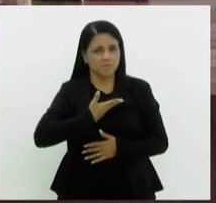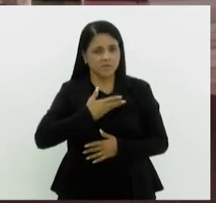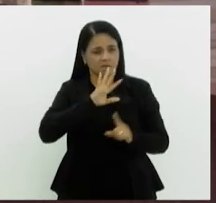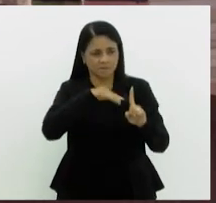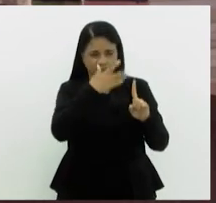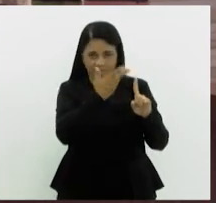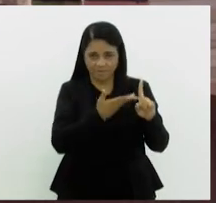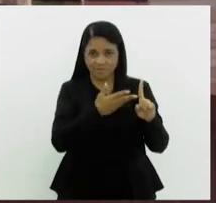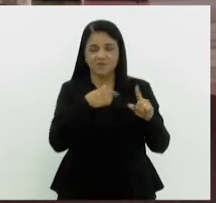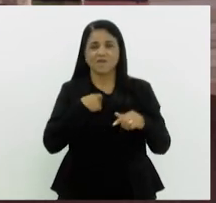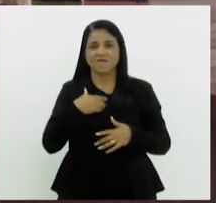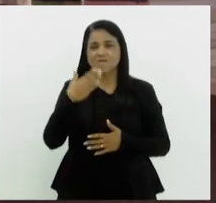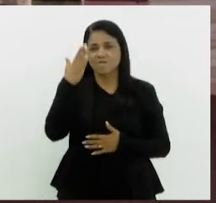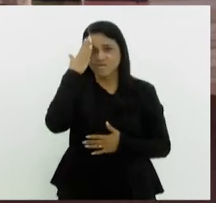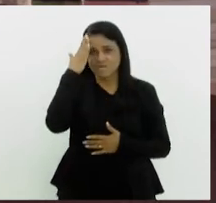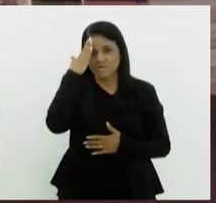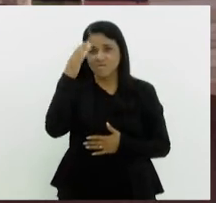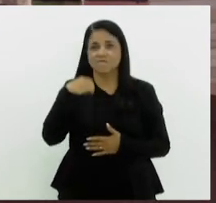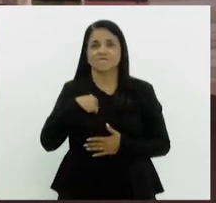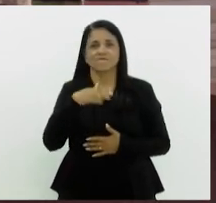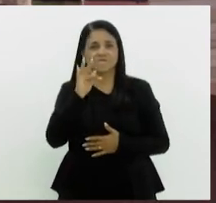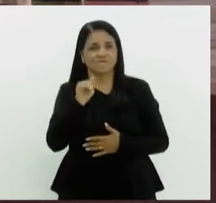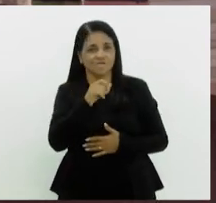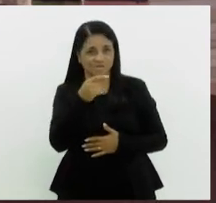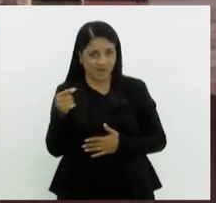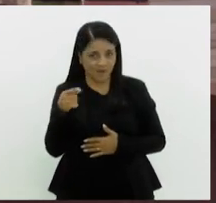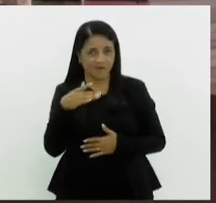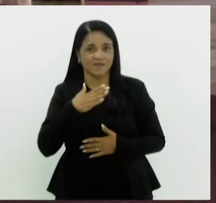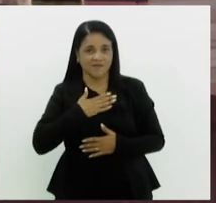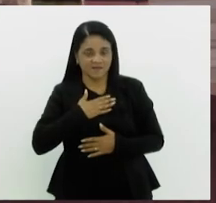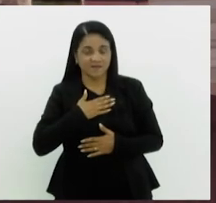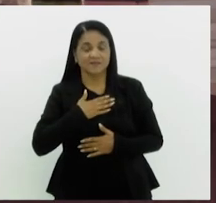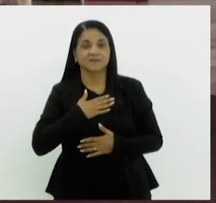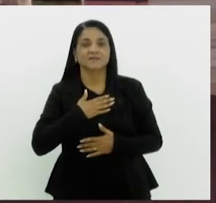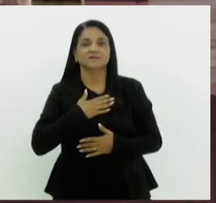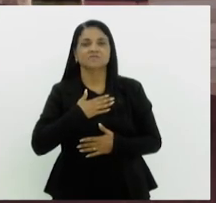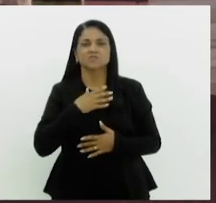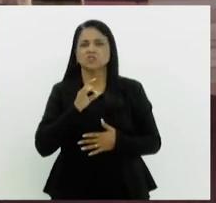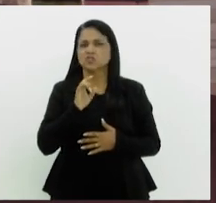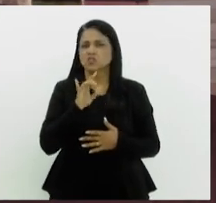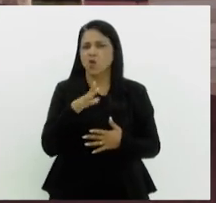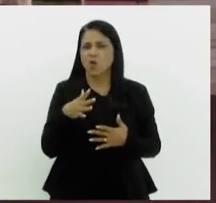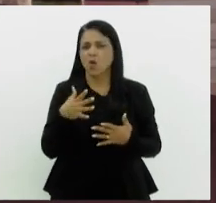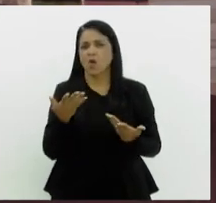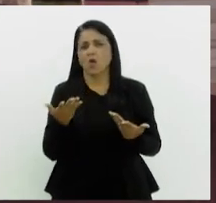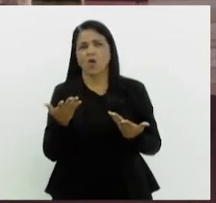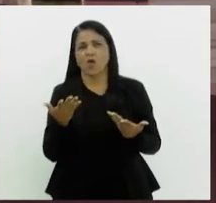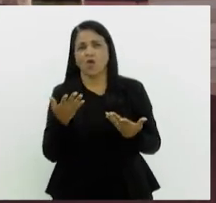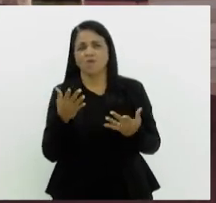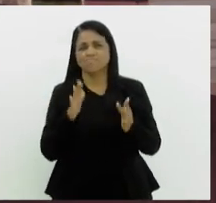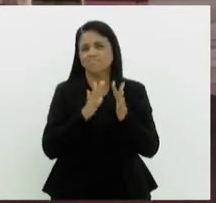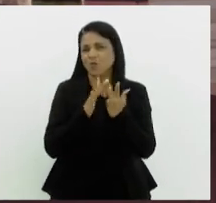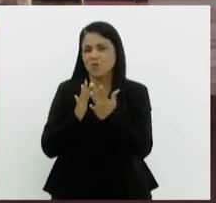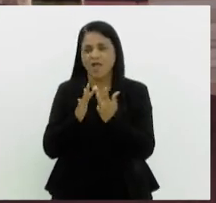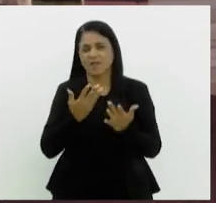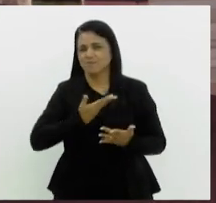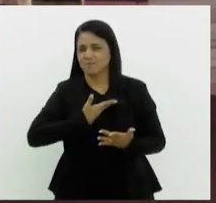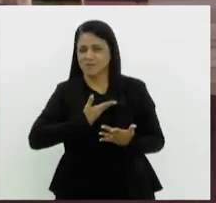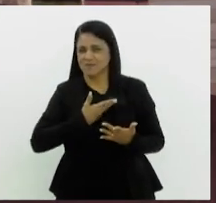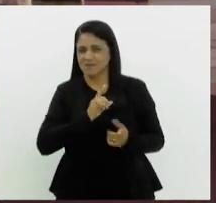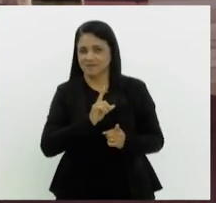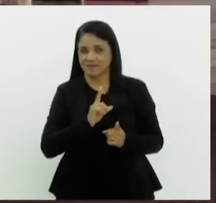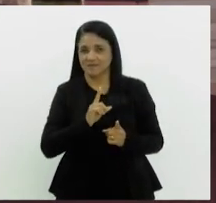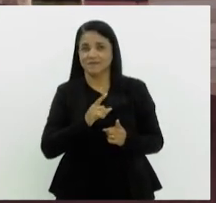admiradora, fã. Mas não estou aqui para falar somente na qualidade de alguém tão próxima a